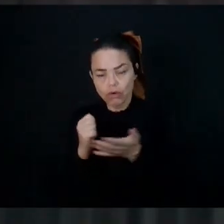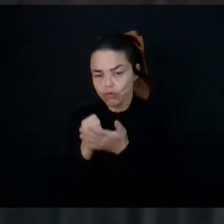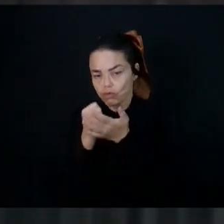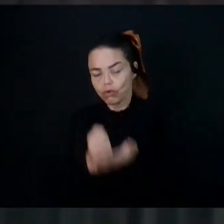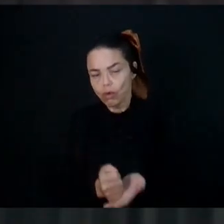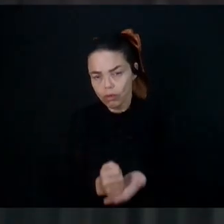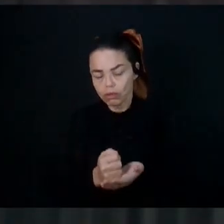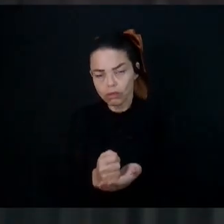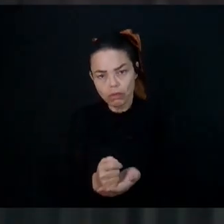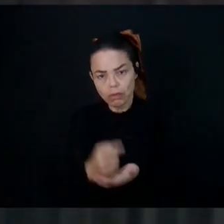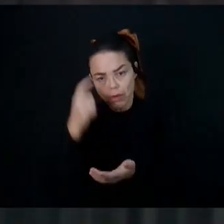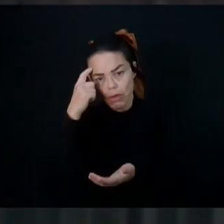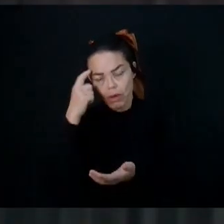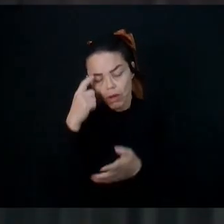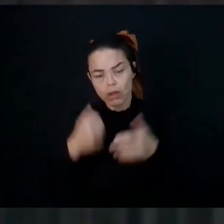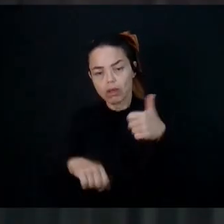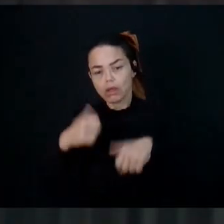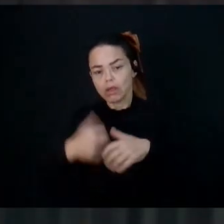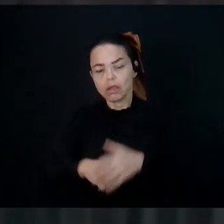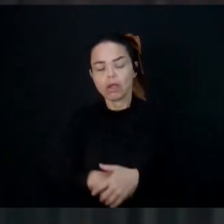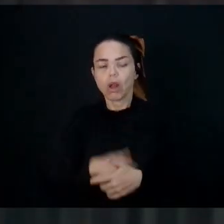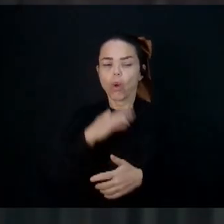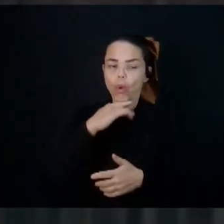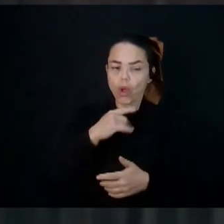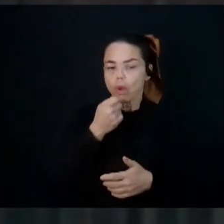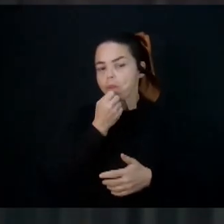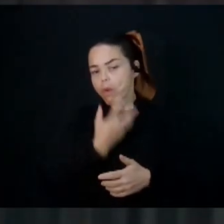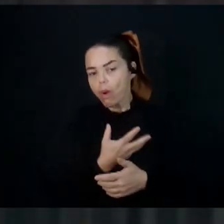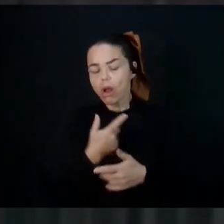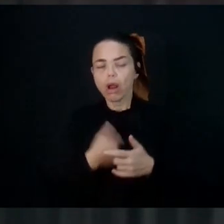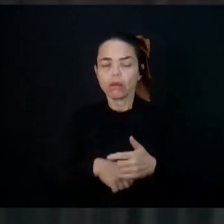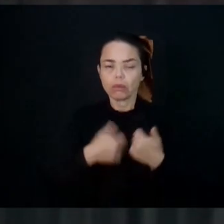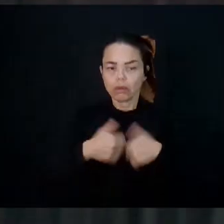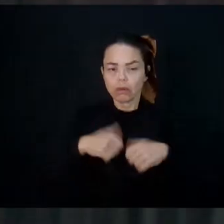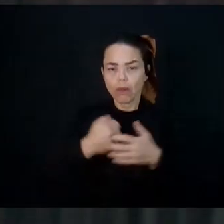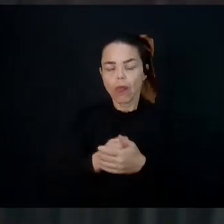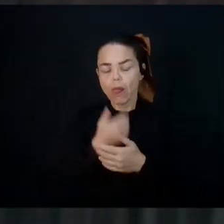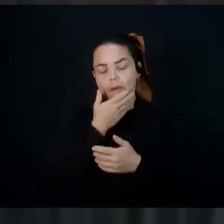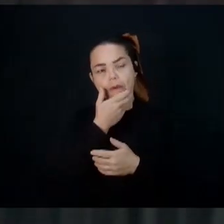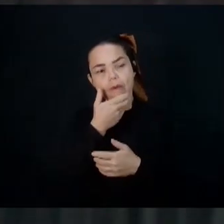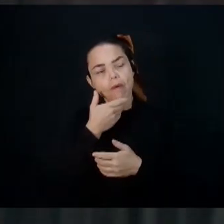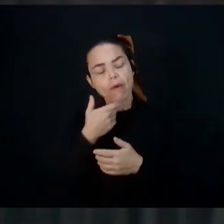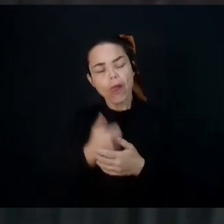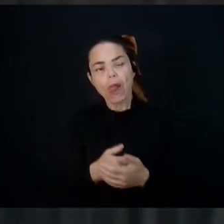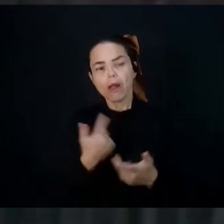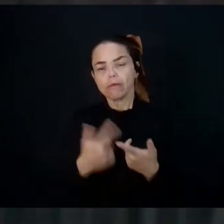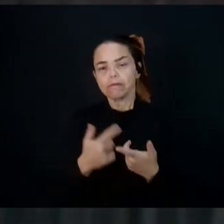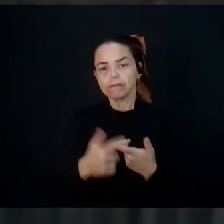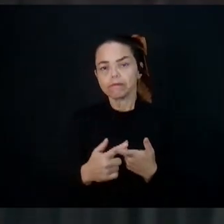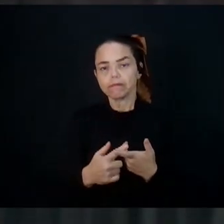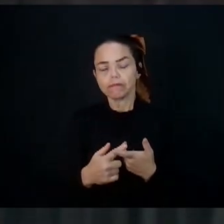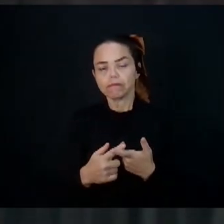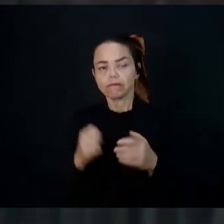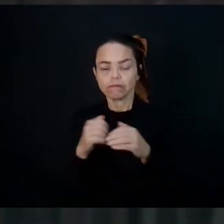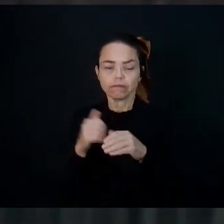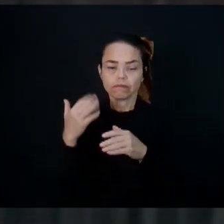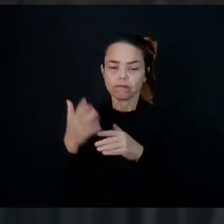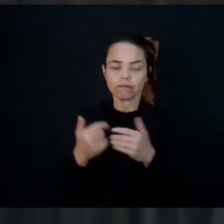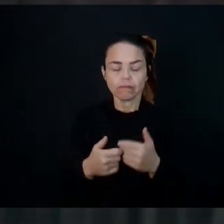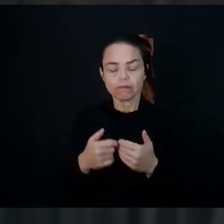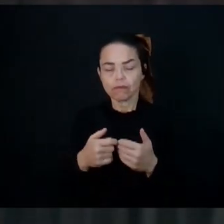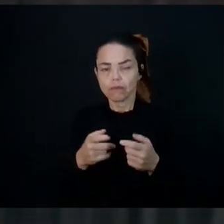não ficou ali analisando, as pessoas colocam uma distância porque estamos ali de fora, então